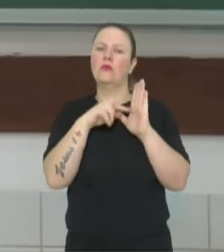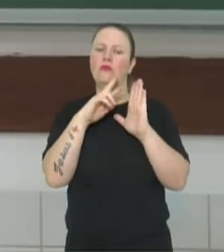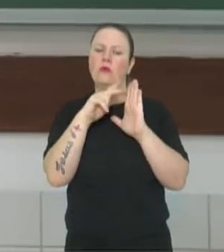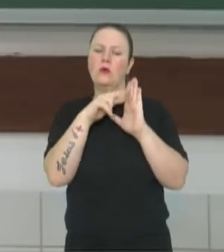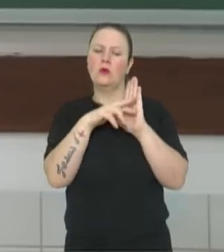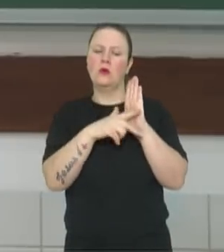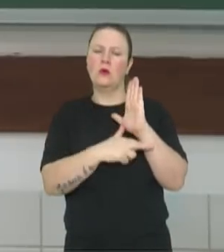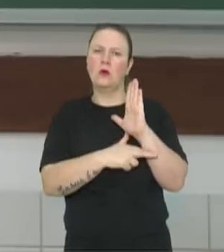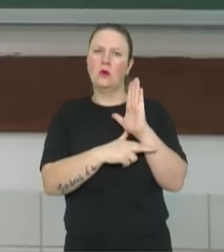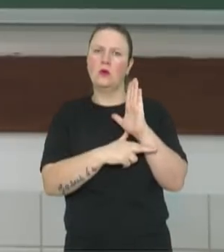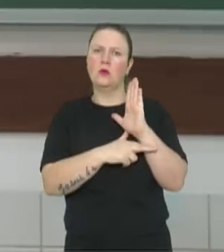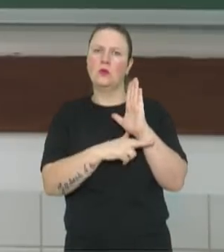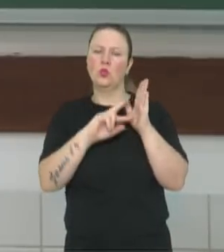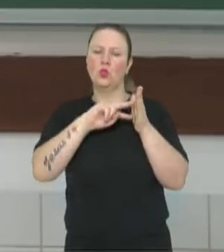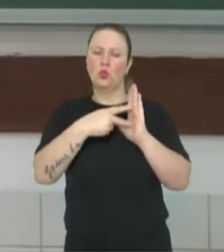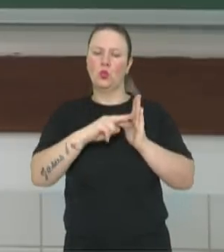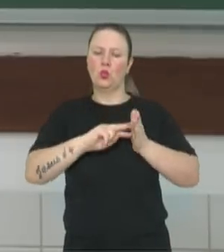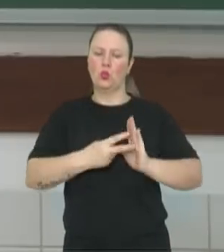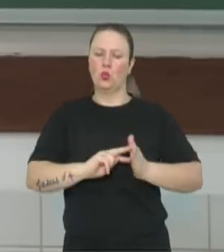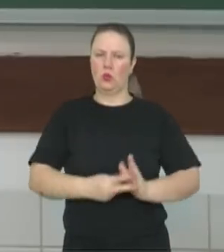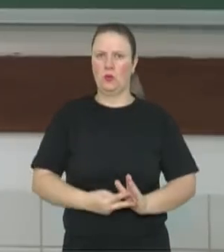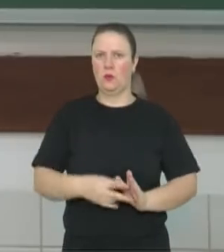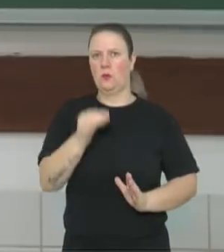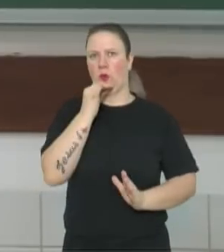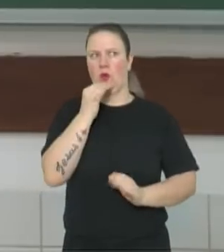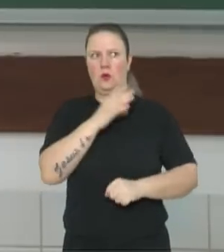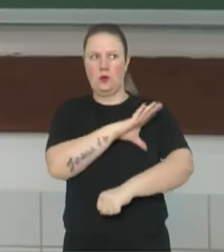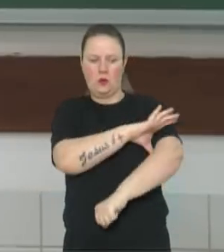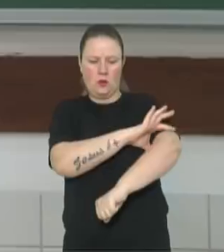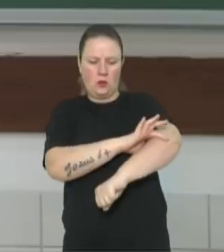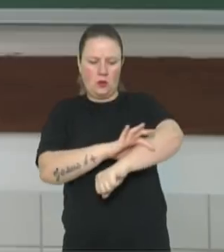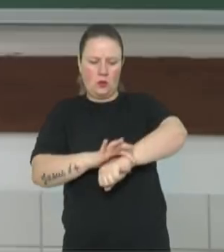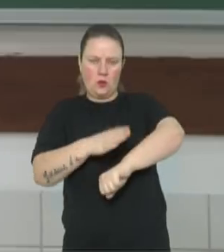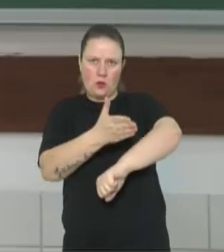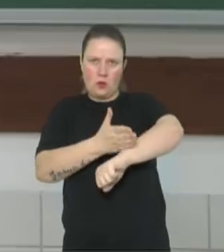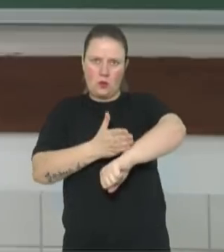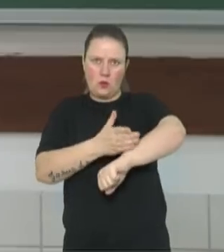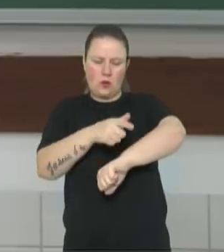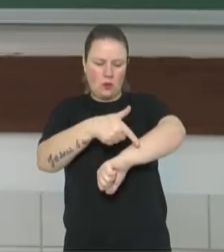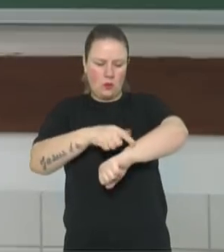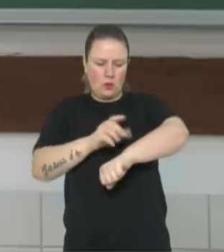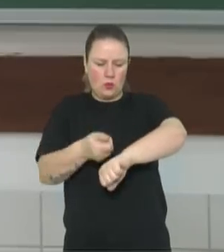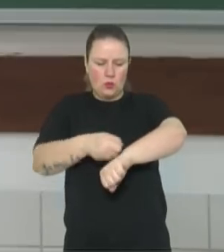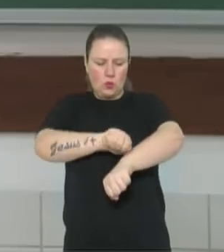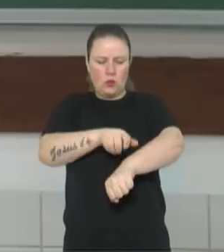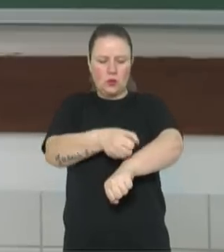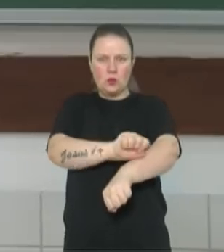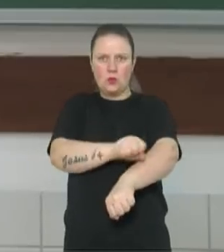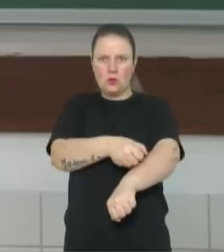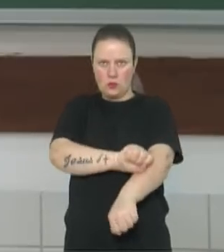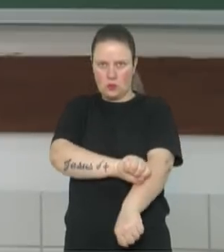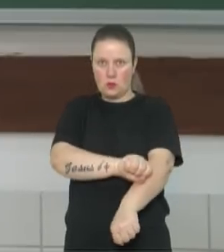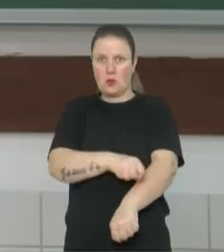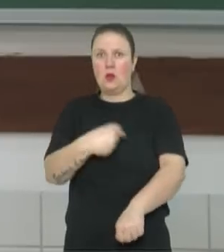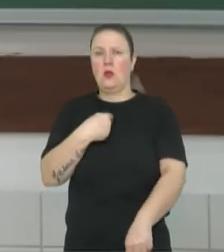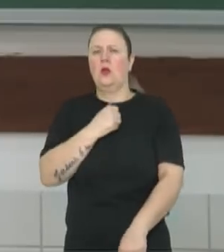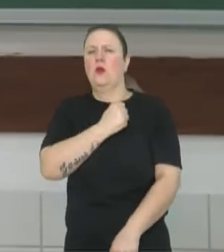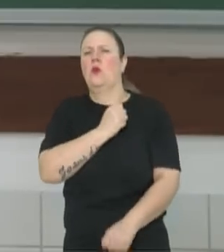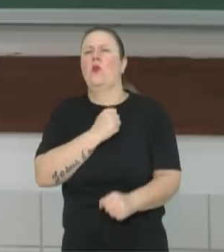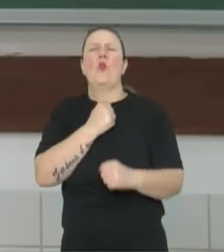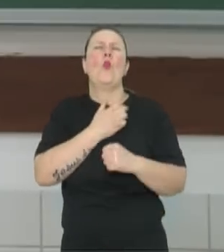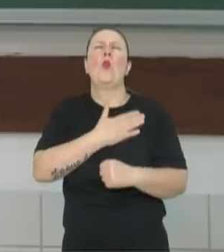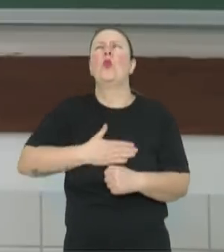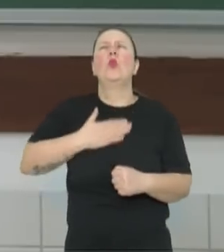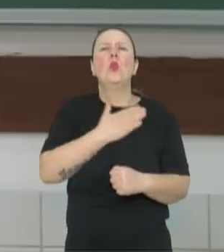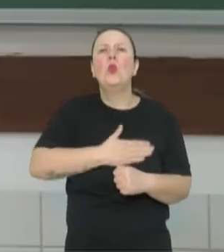vários significados. Por exemplo, a manga do meu jaleco está dobrada. Eu adoro suco